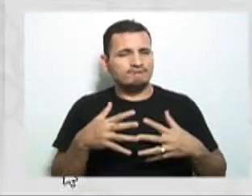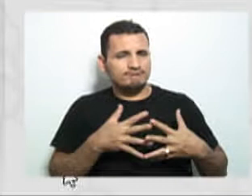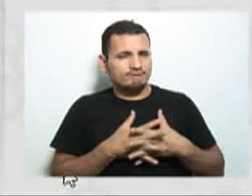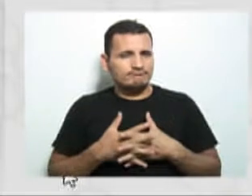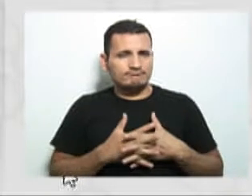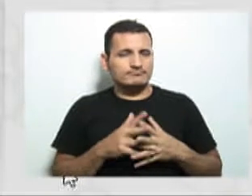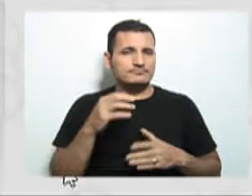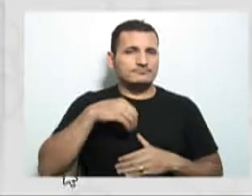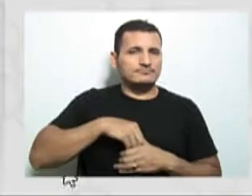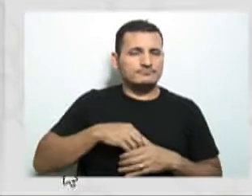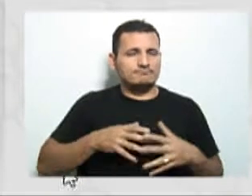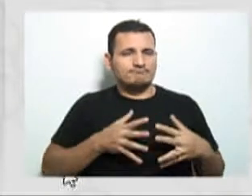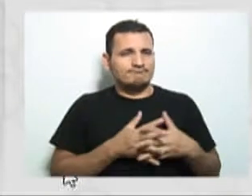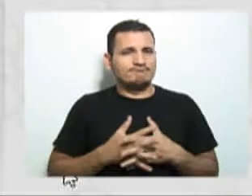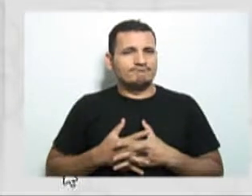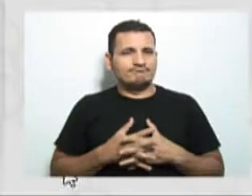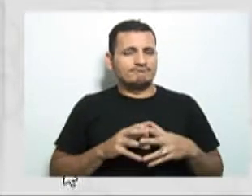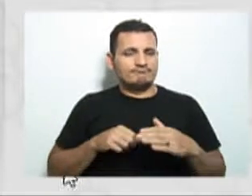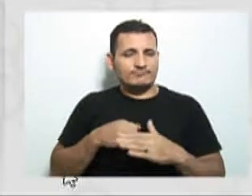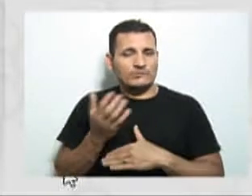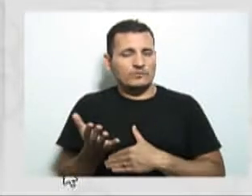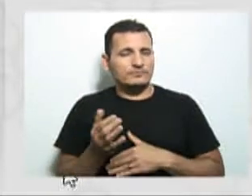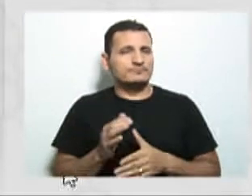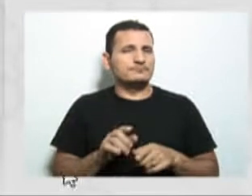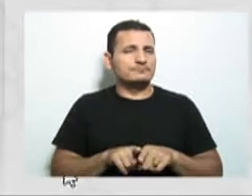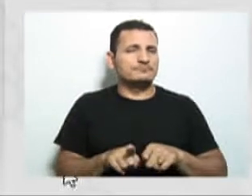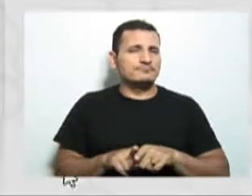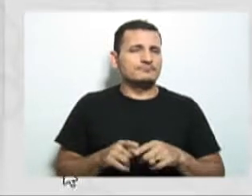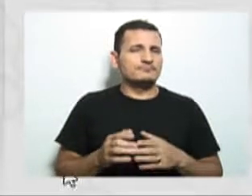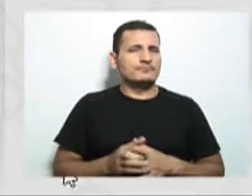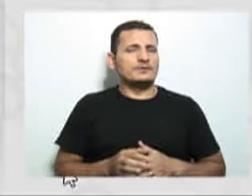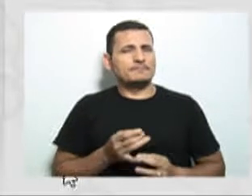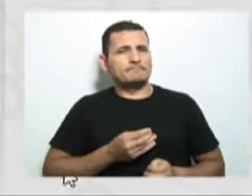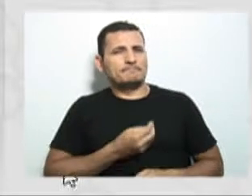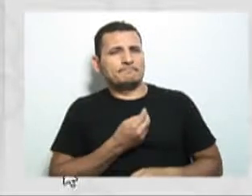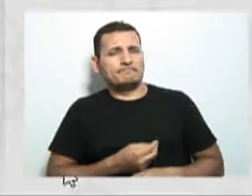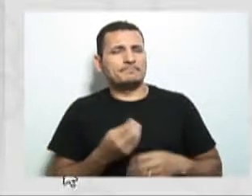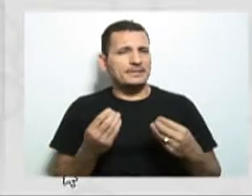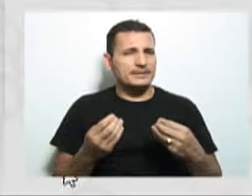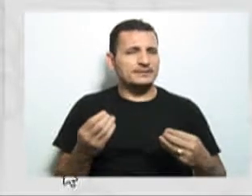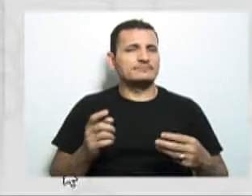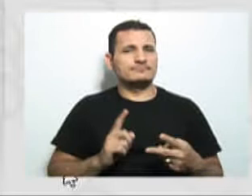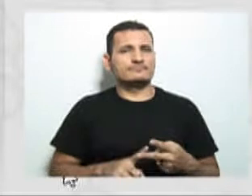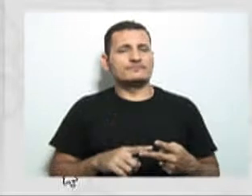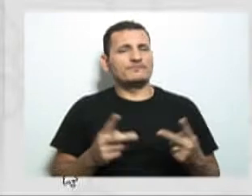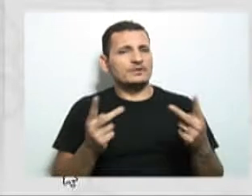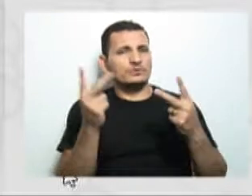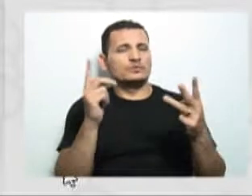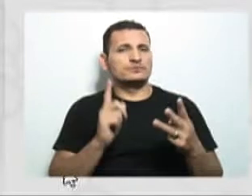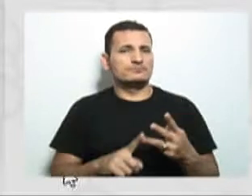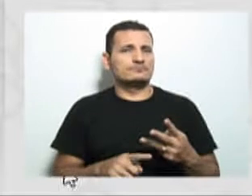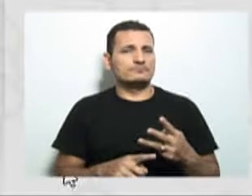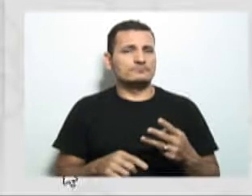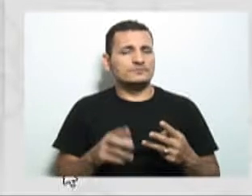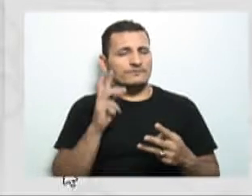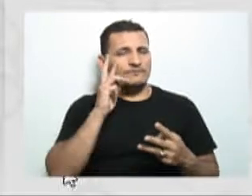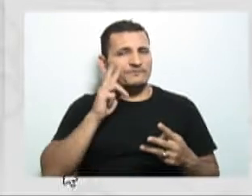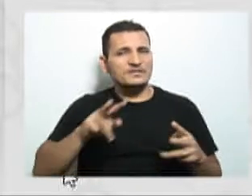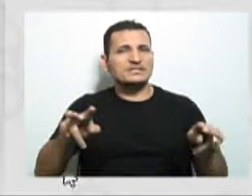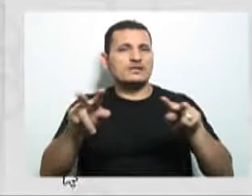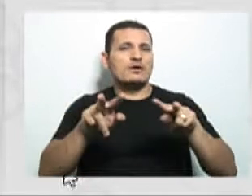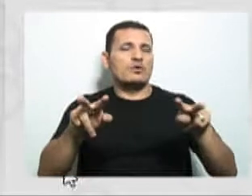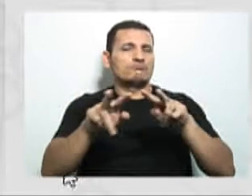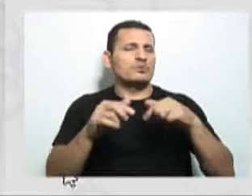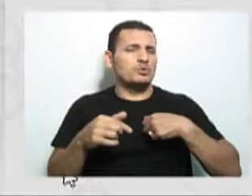internos e externos. Determine missão, visão e valores da corporação. Não vou entrar em detalhes disso daqui,